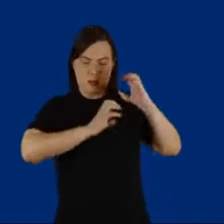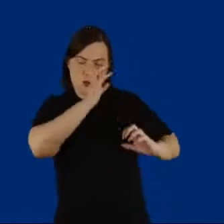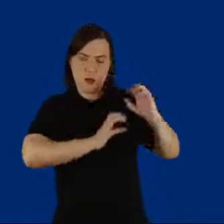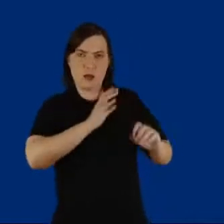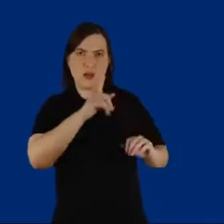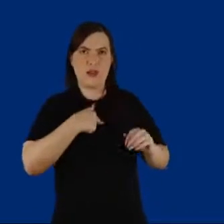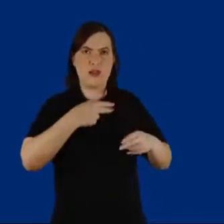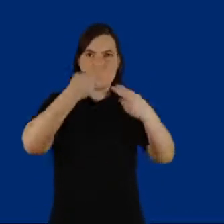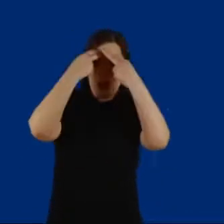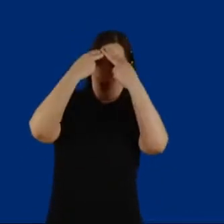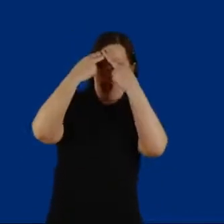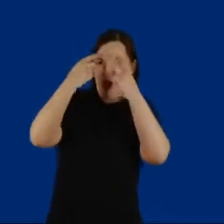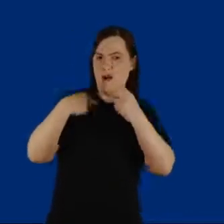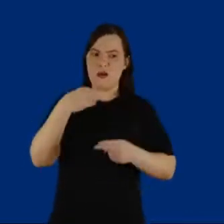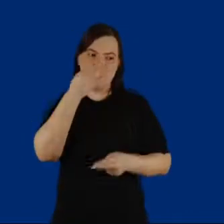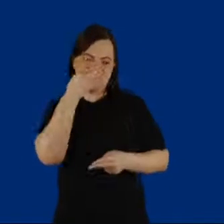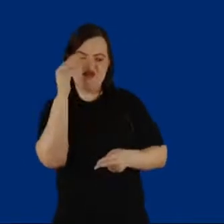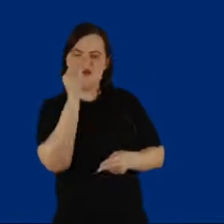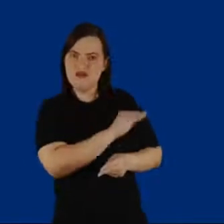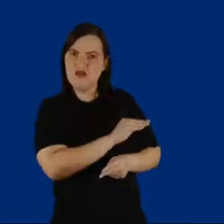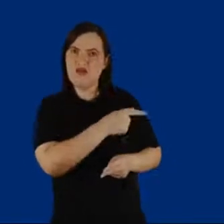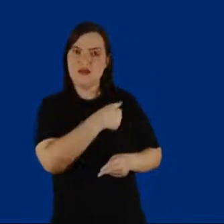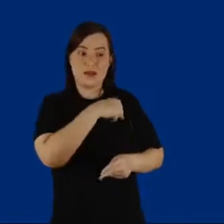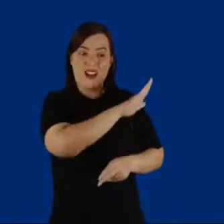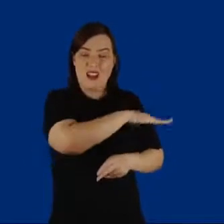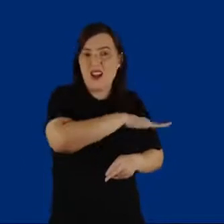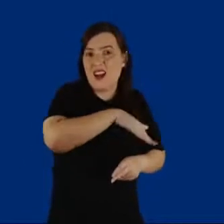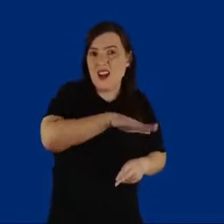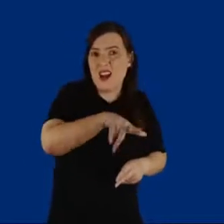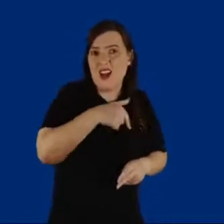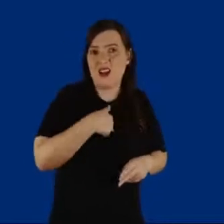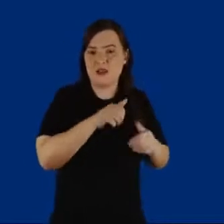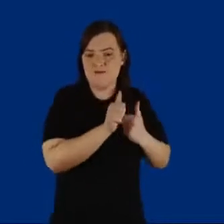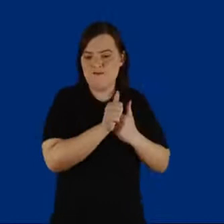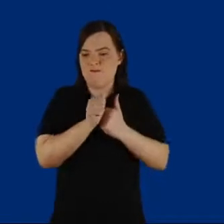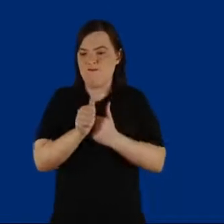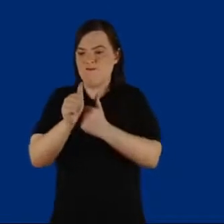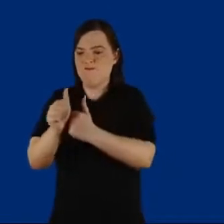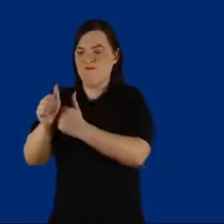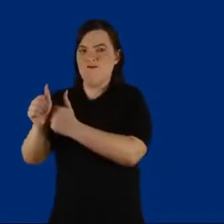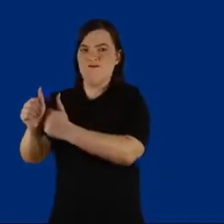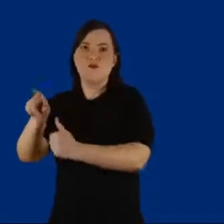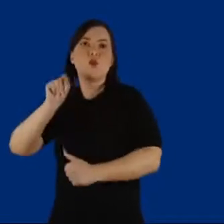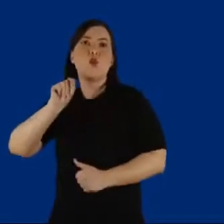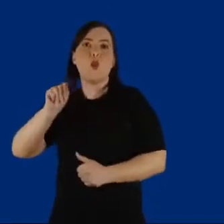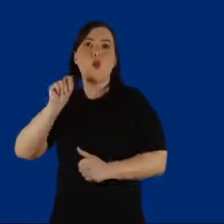de trauma, de negligência, essas crianças vão seguir esse caminho de